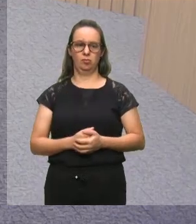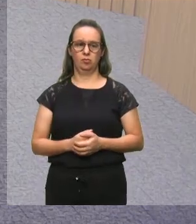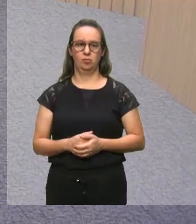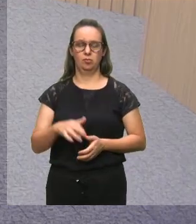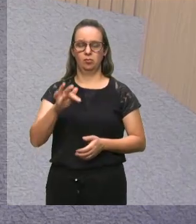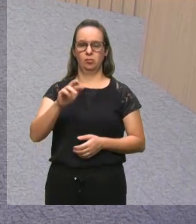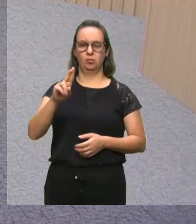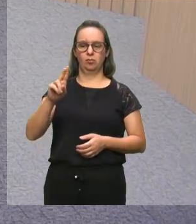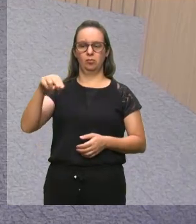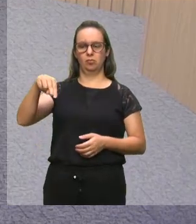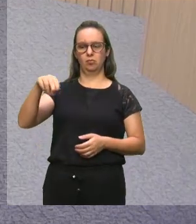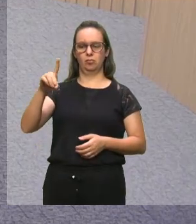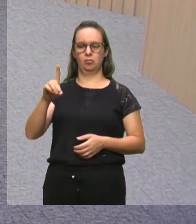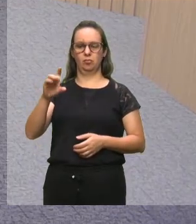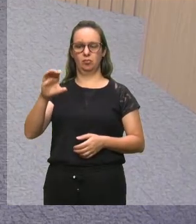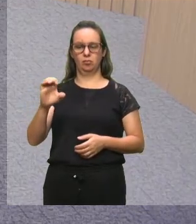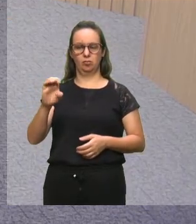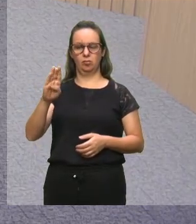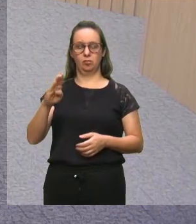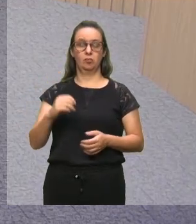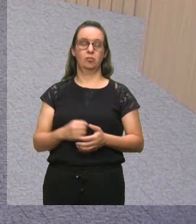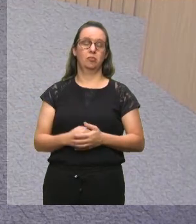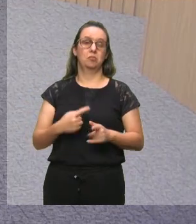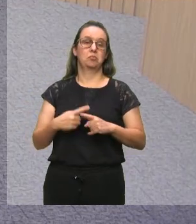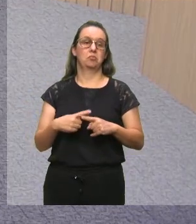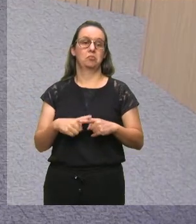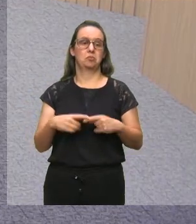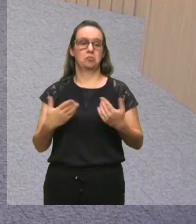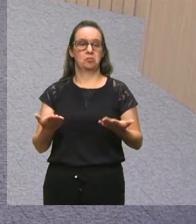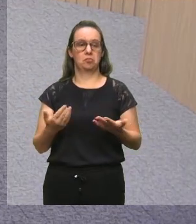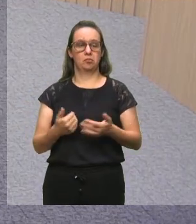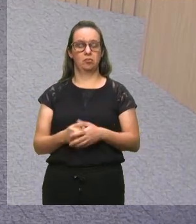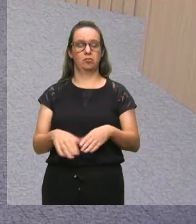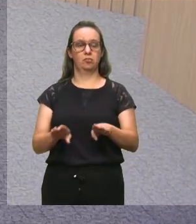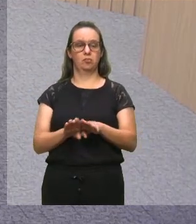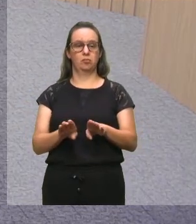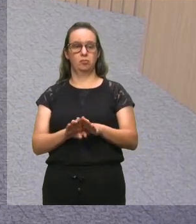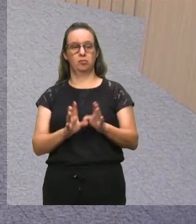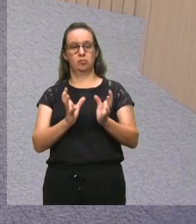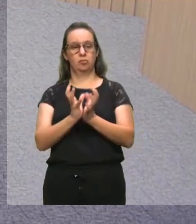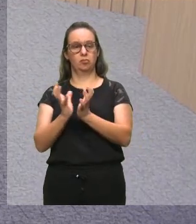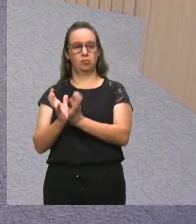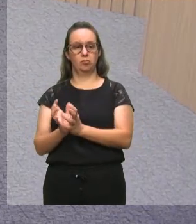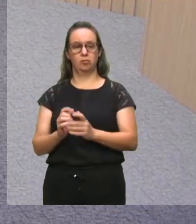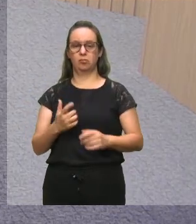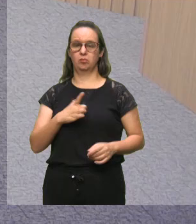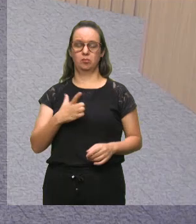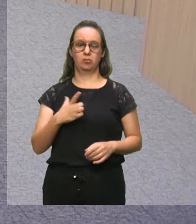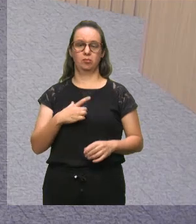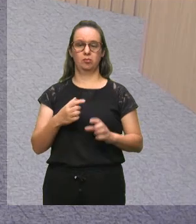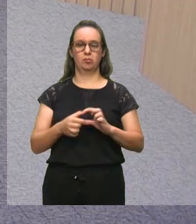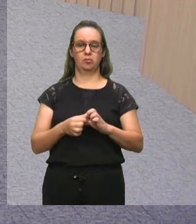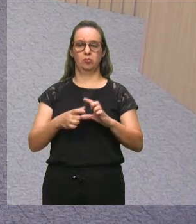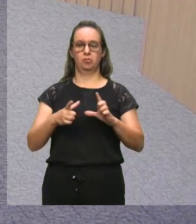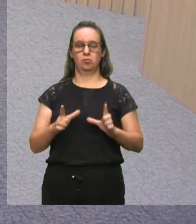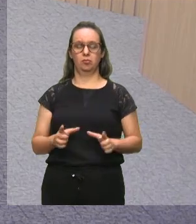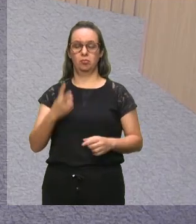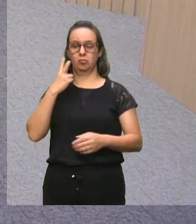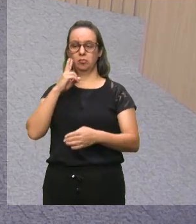Fundeb. E o porquê os conselhos não possuem autonomia para gerir seu